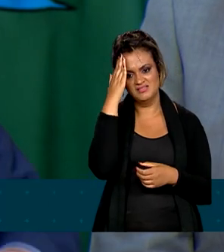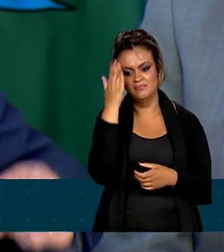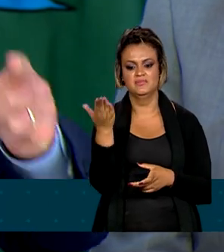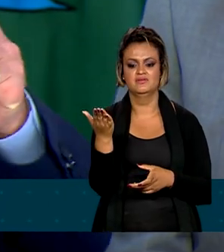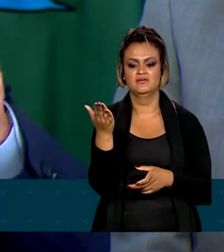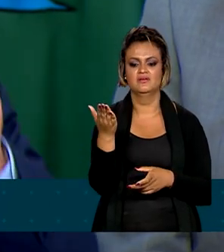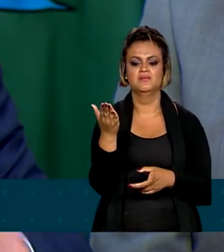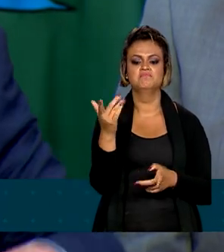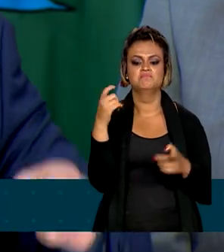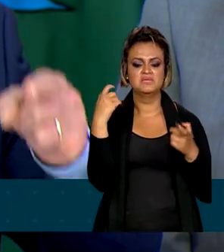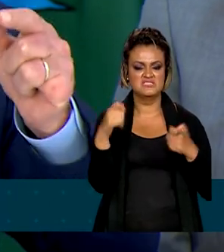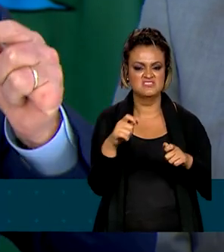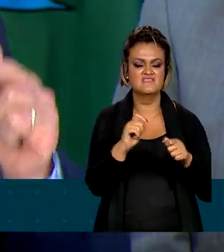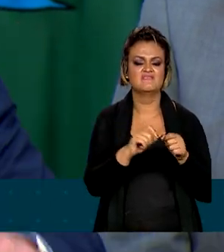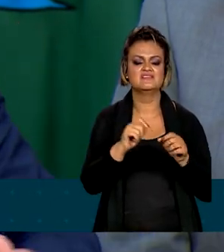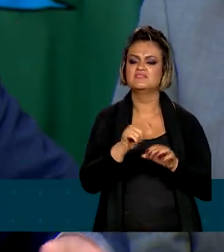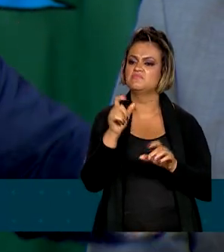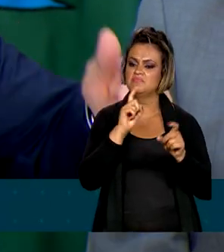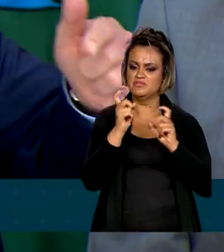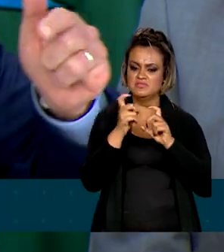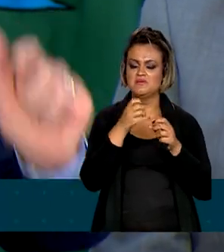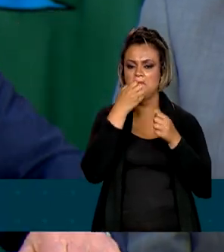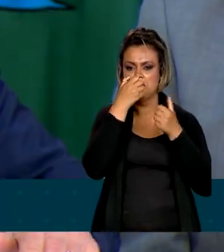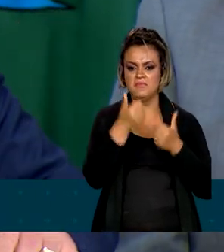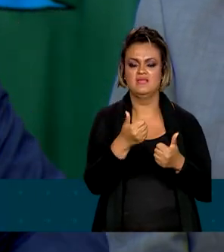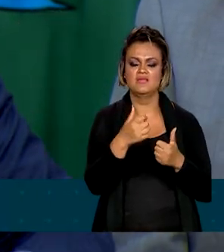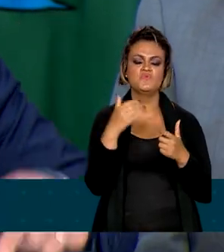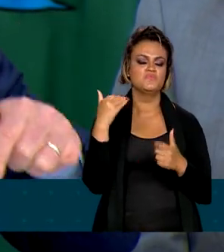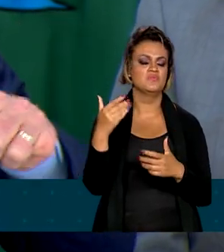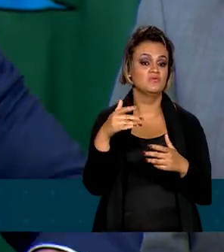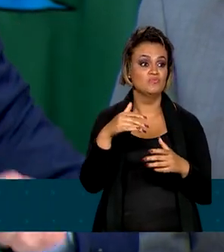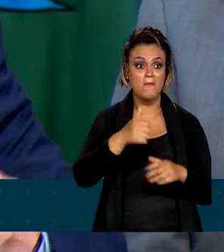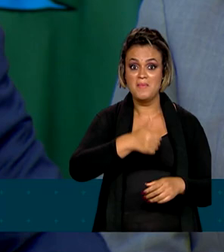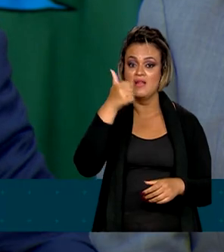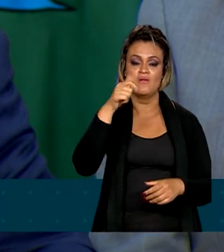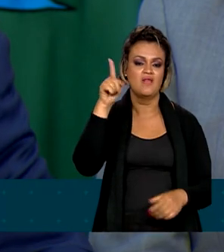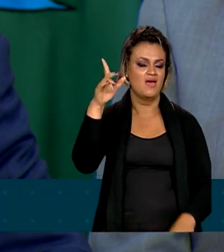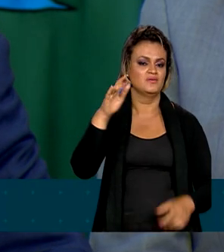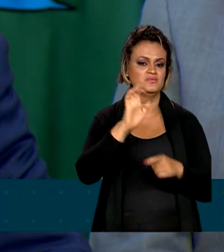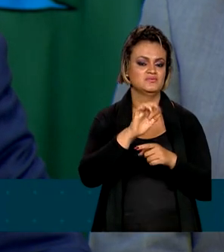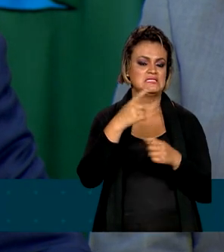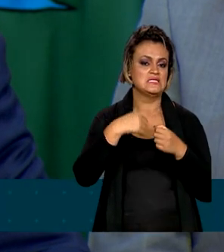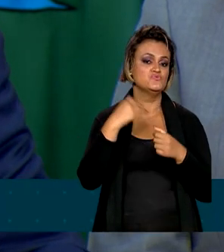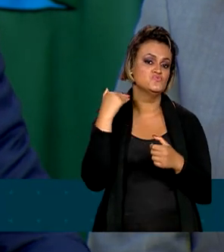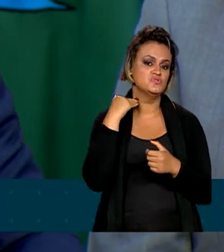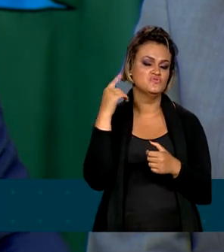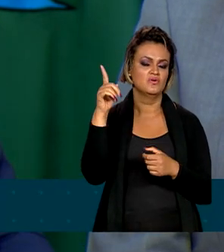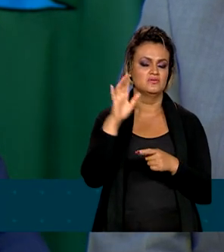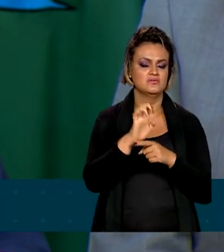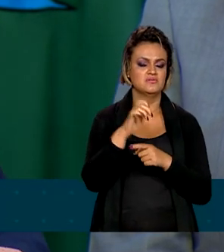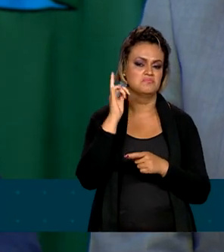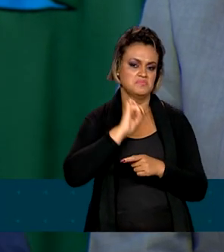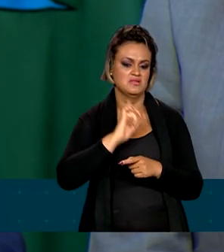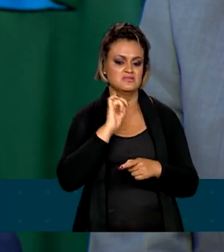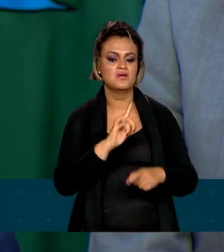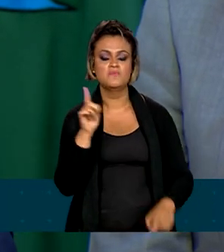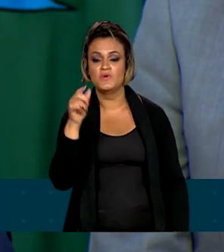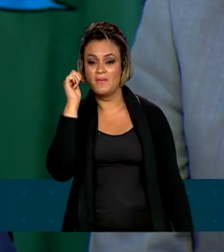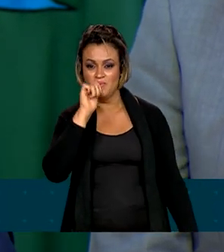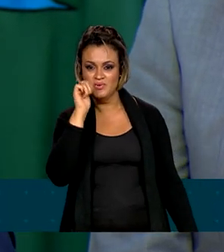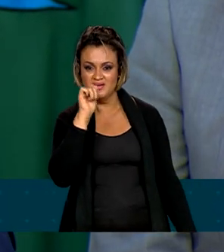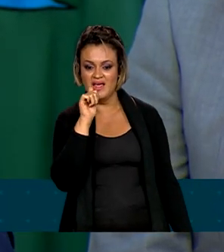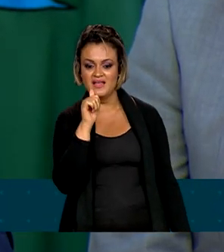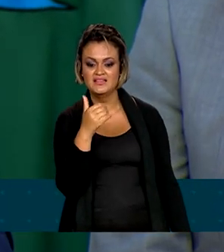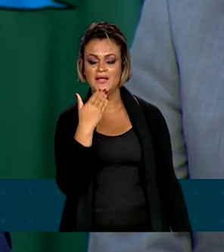que fazer a melhor administração que Juiz de Fora já teve e está fazendo. Porque a mulher não tem